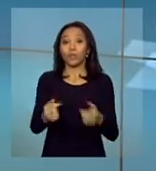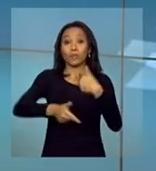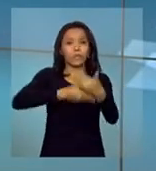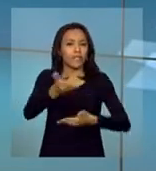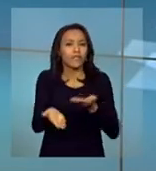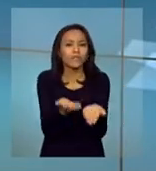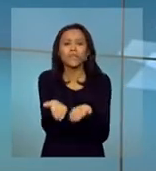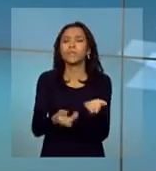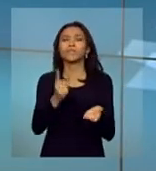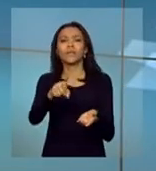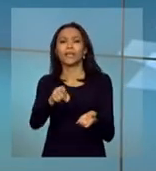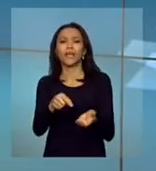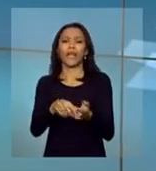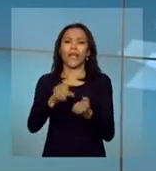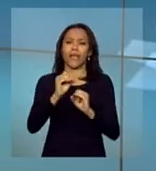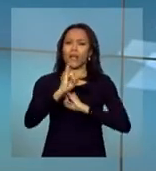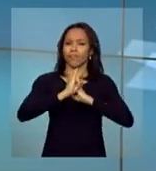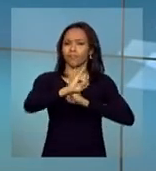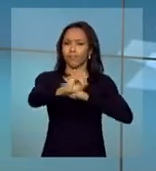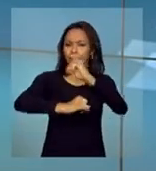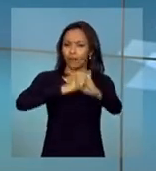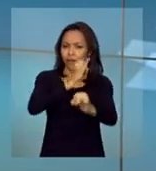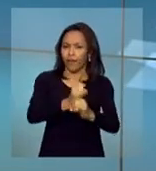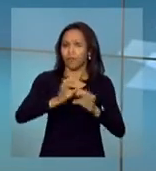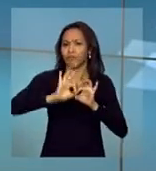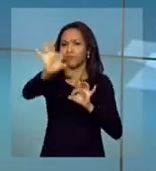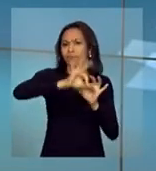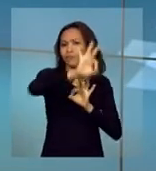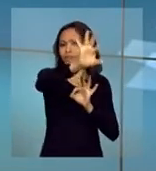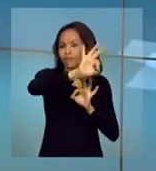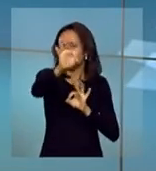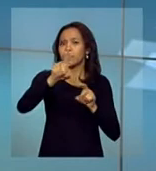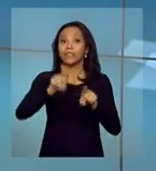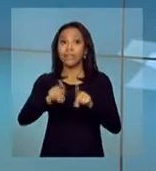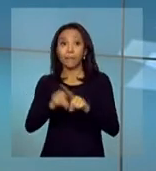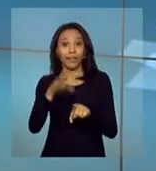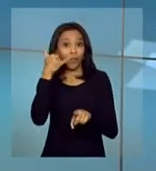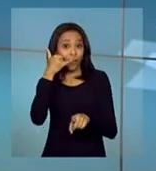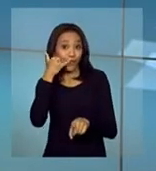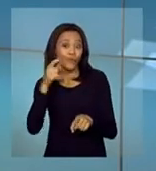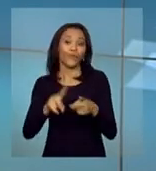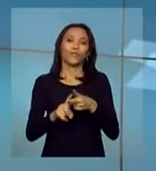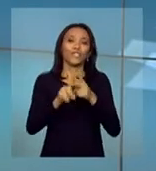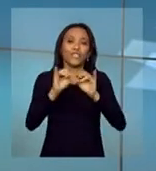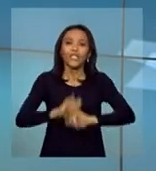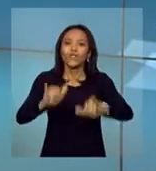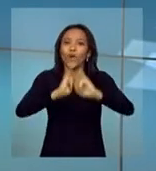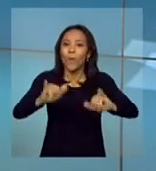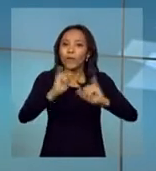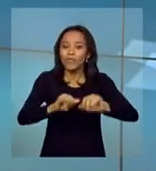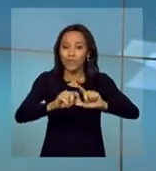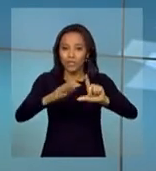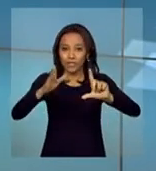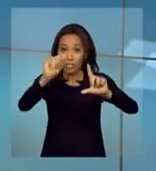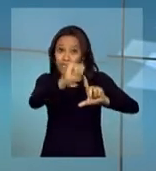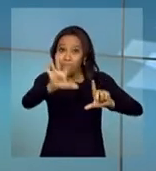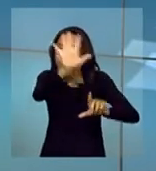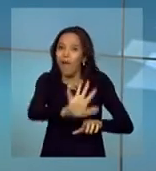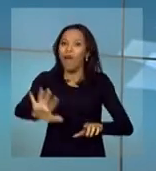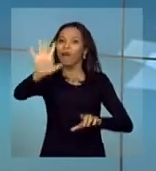incluem a disponibilidade de redes, equipamentos e as comunicações de telefone, dados, áudio e vídeo